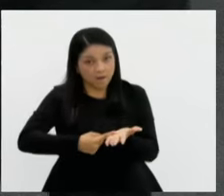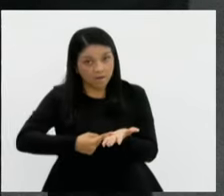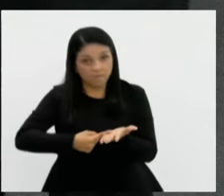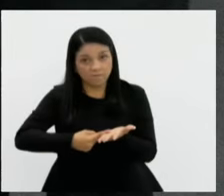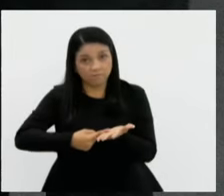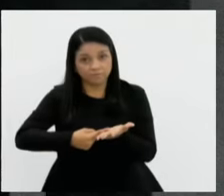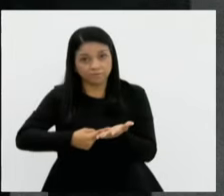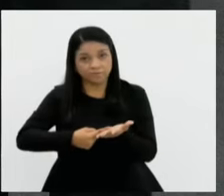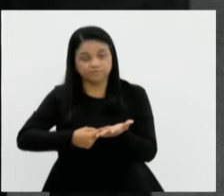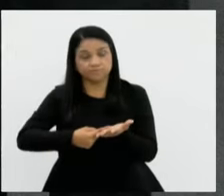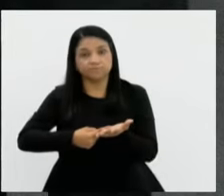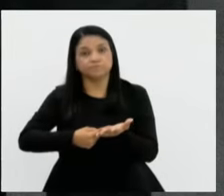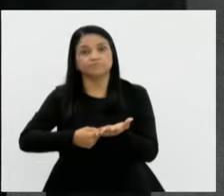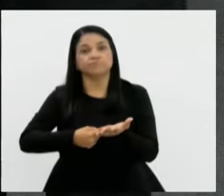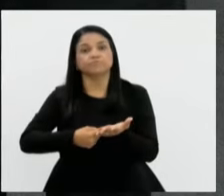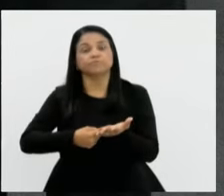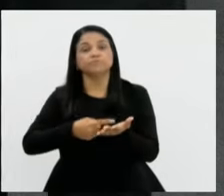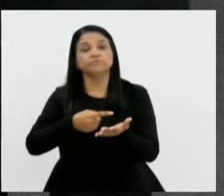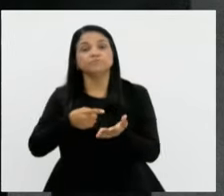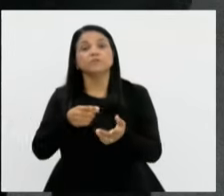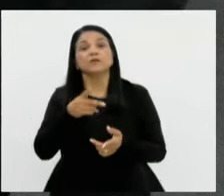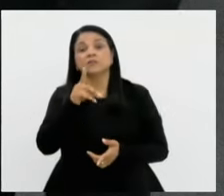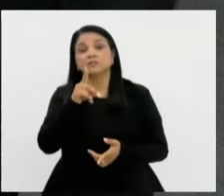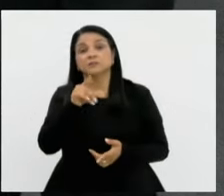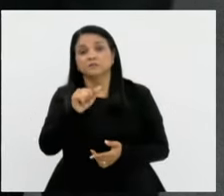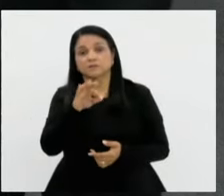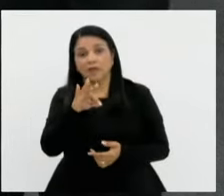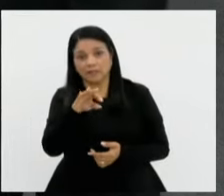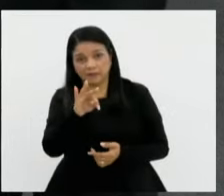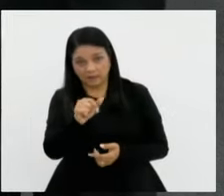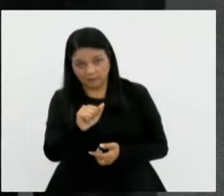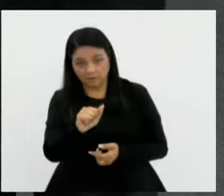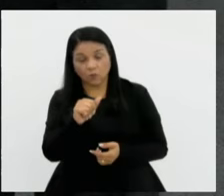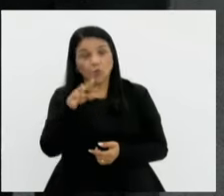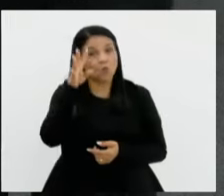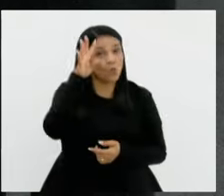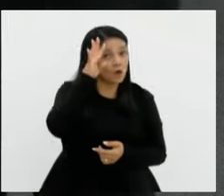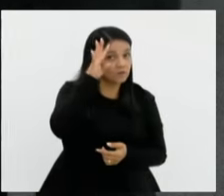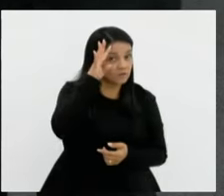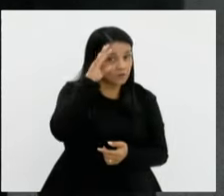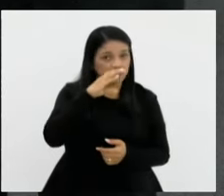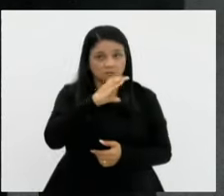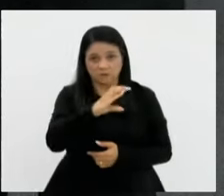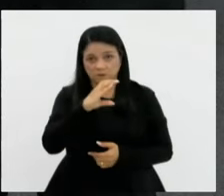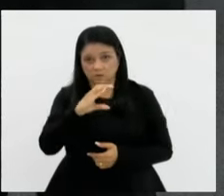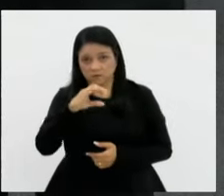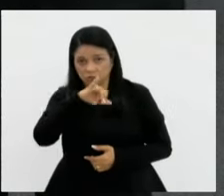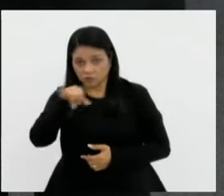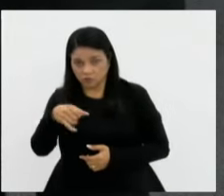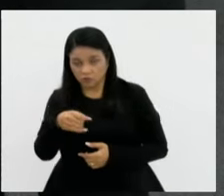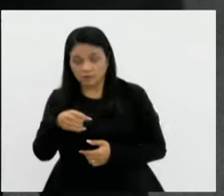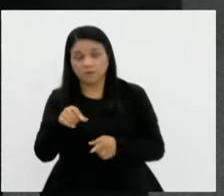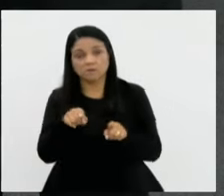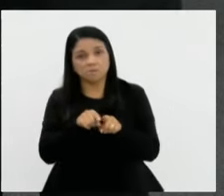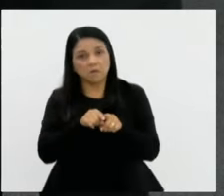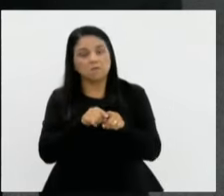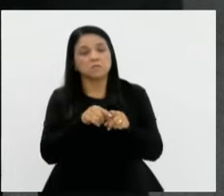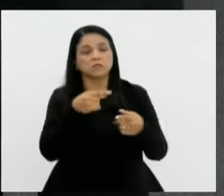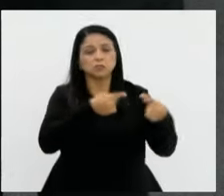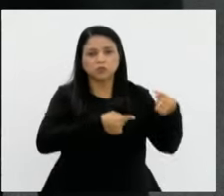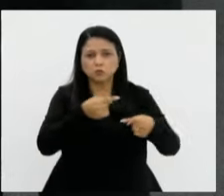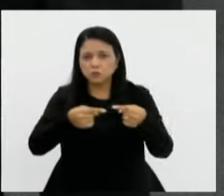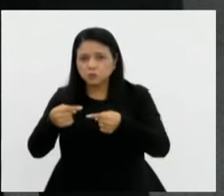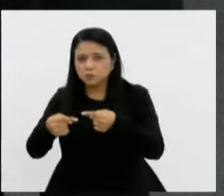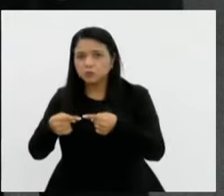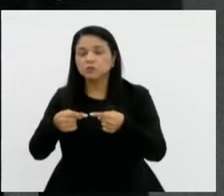para a próxima data, que seria a data habitual de reunião da CCJ, ou seja, quarta-feira, para deliberar exclusivamente essa matéria, assim o